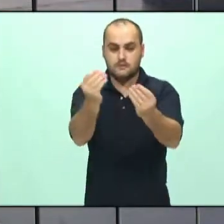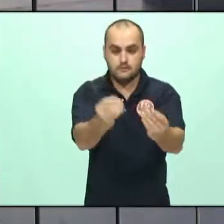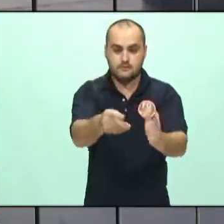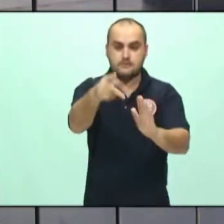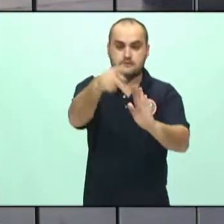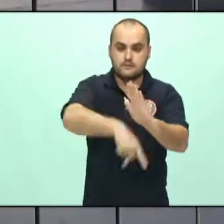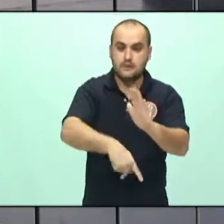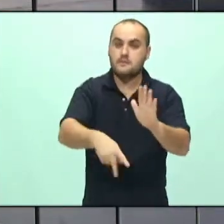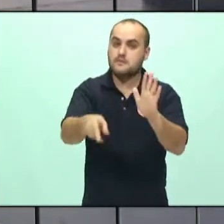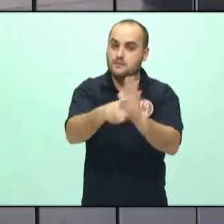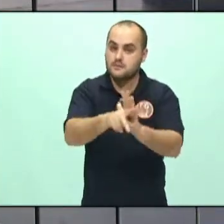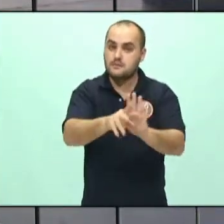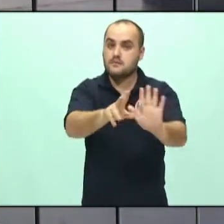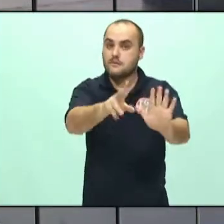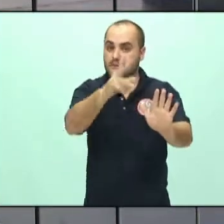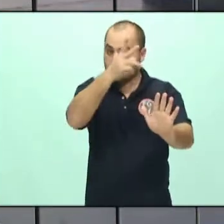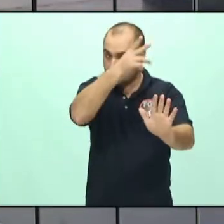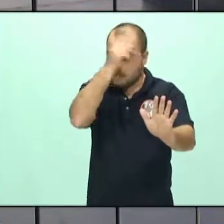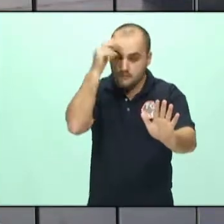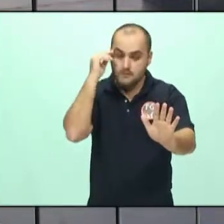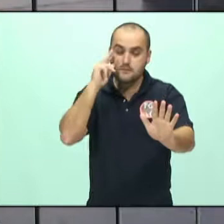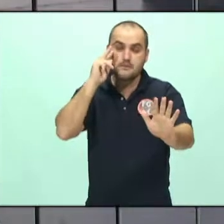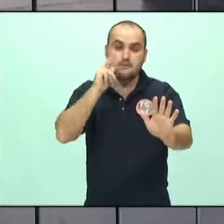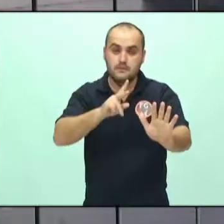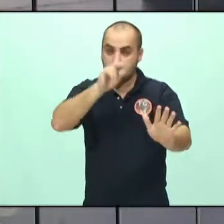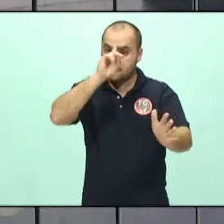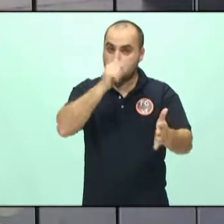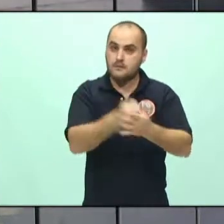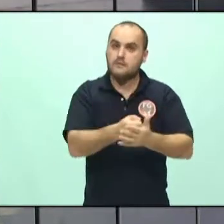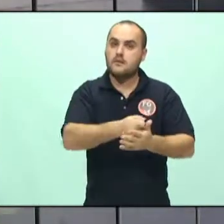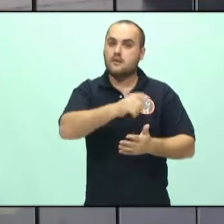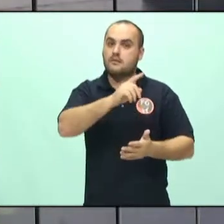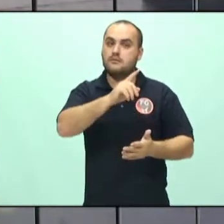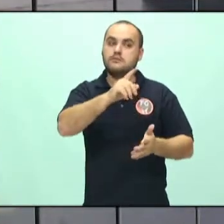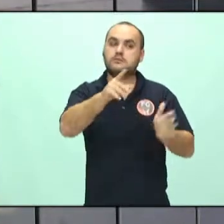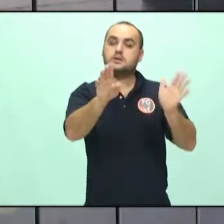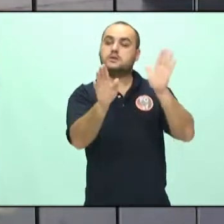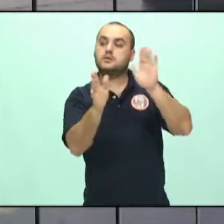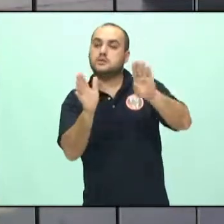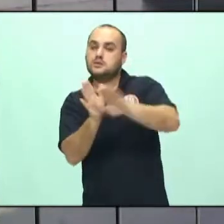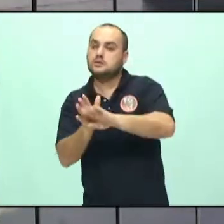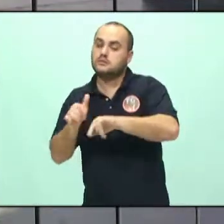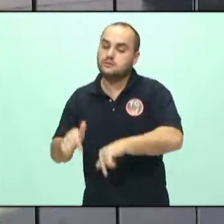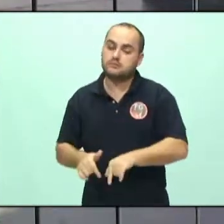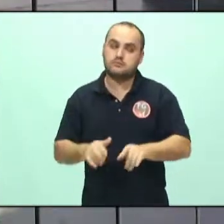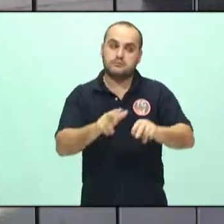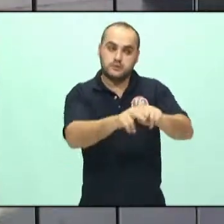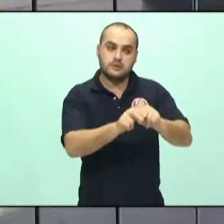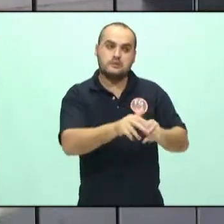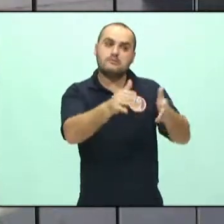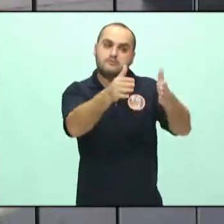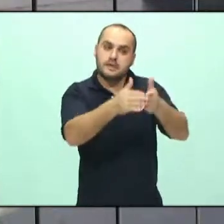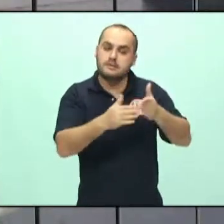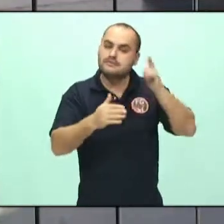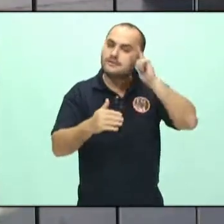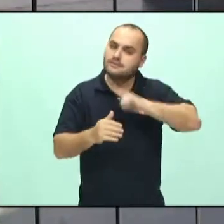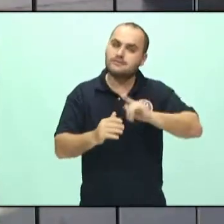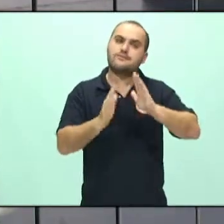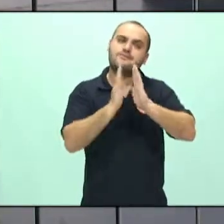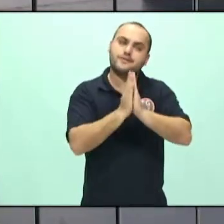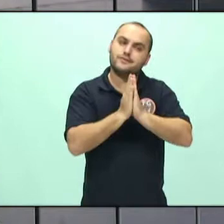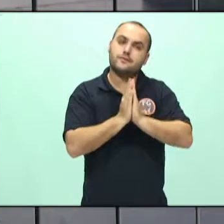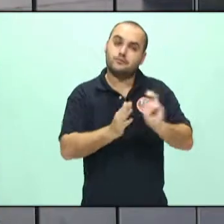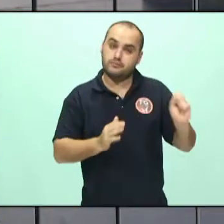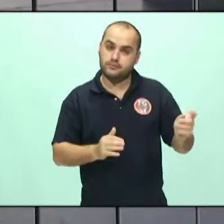projeto que passa a ser um anteprojeto. E aí o prefeito pode mandar de lá para cá. Então fica o nosso pedido aí mais uma vez, aproveitar a oportunidade,